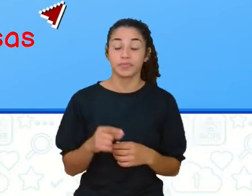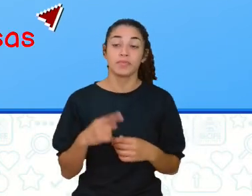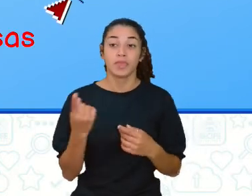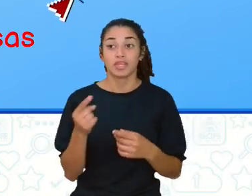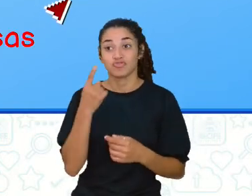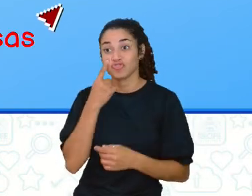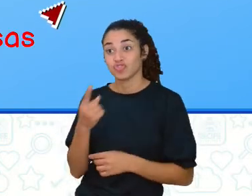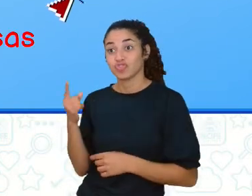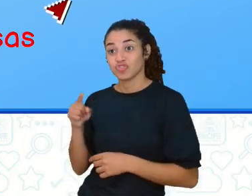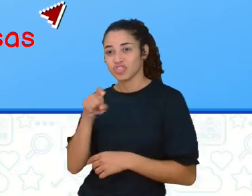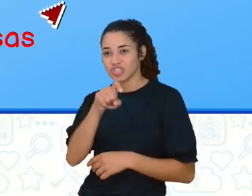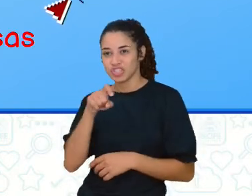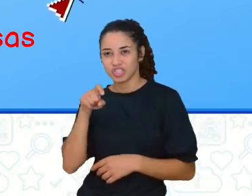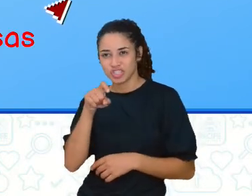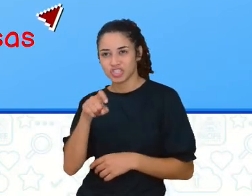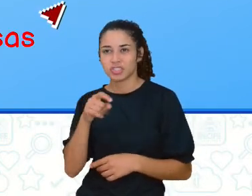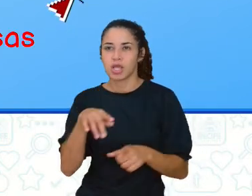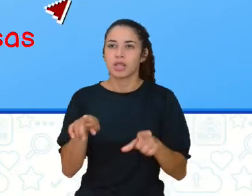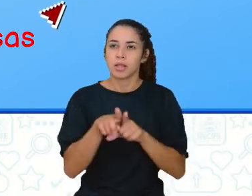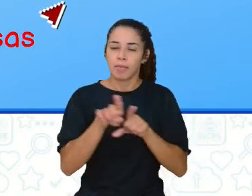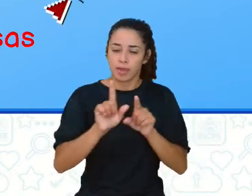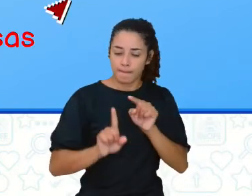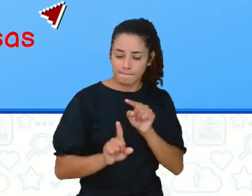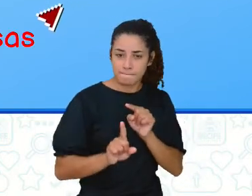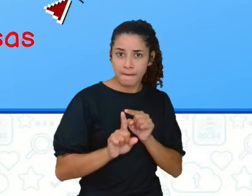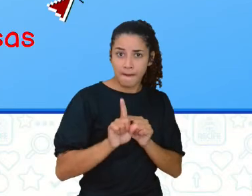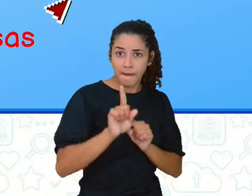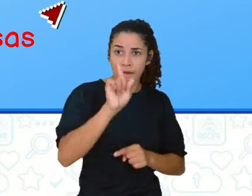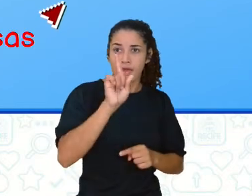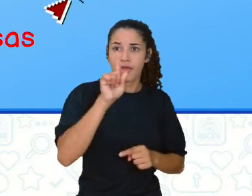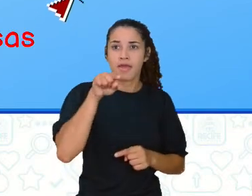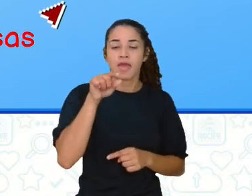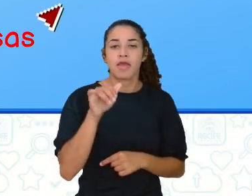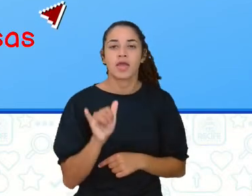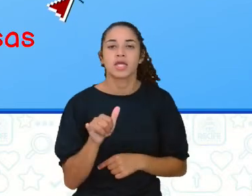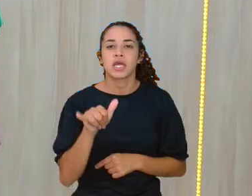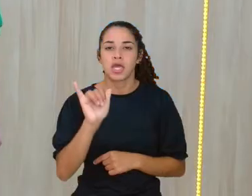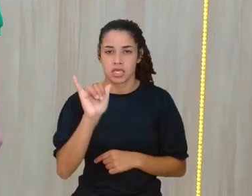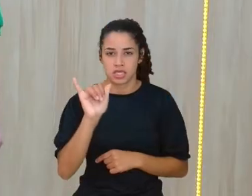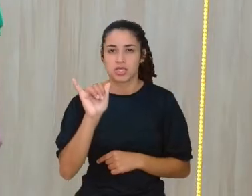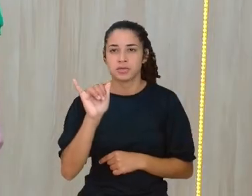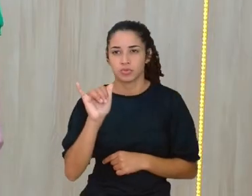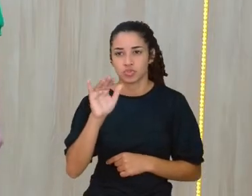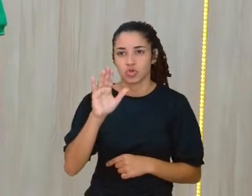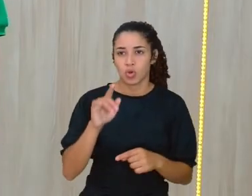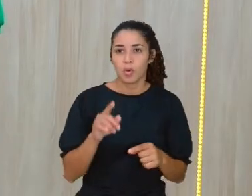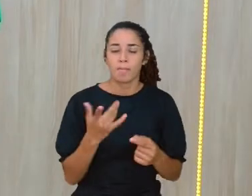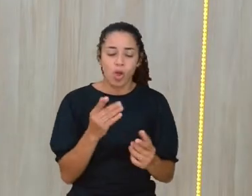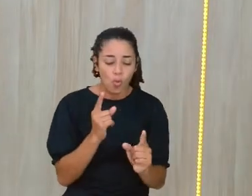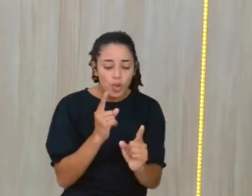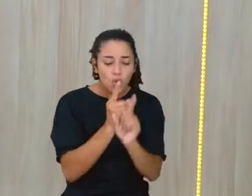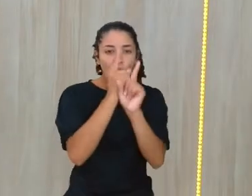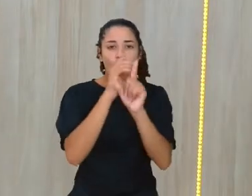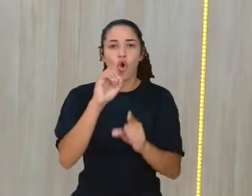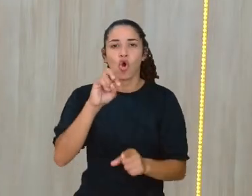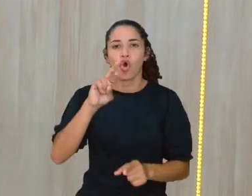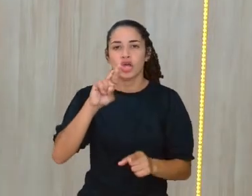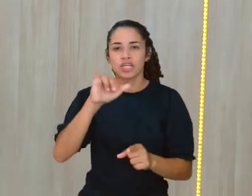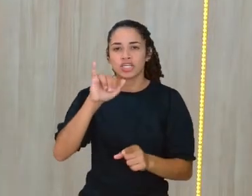as ordenadas da vertical. O encontro dela é a origem, que é o nosso zero, tá?